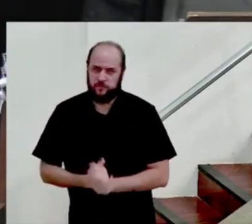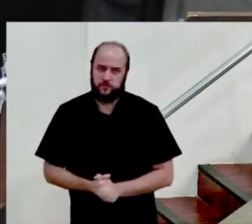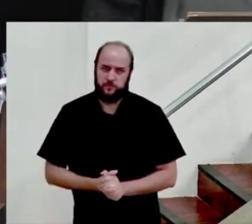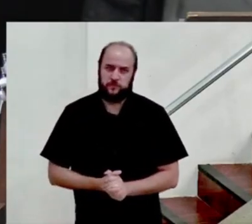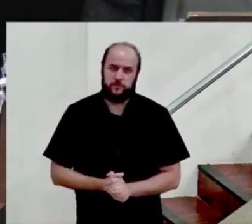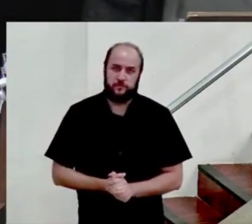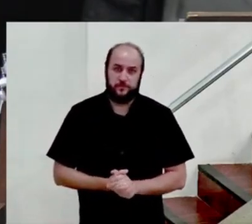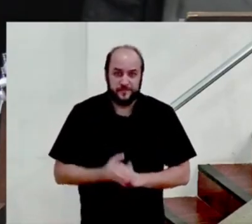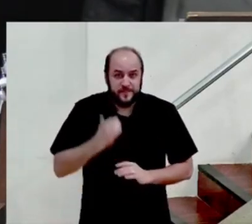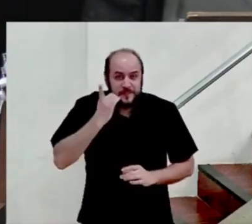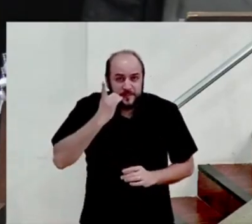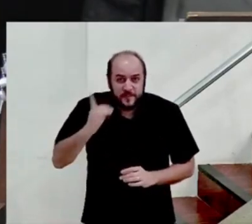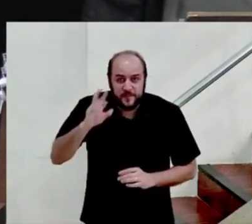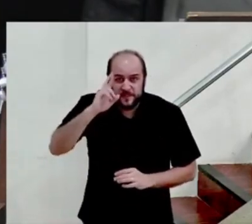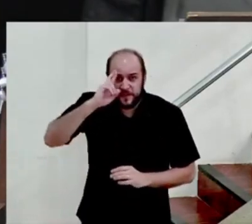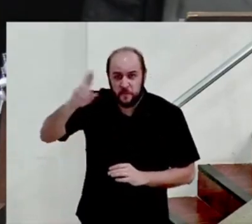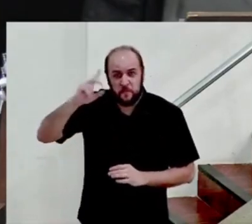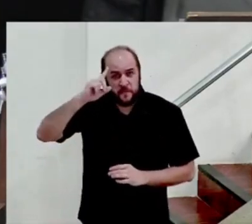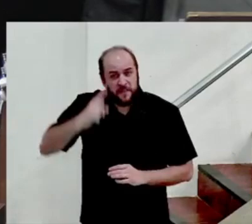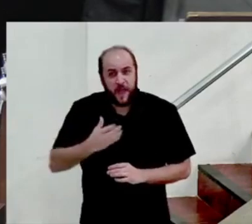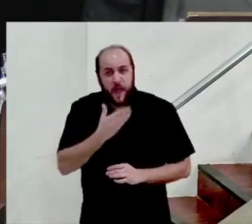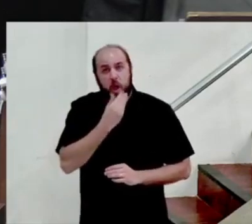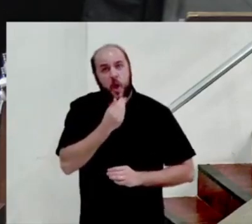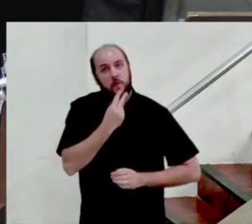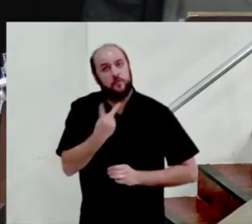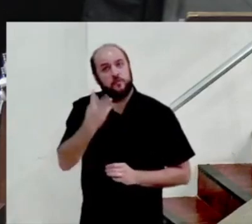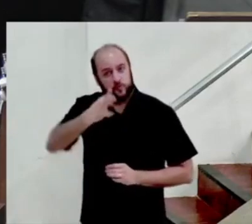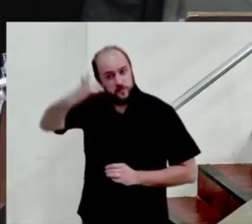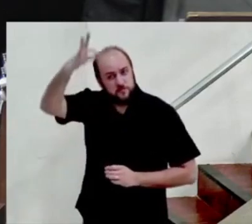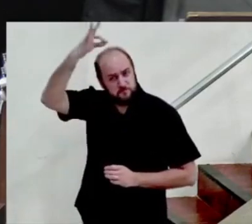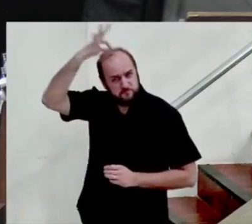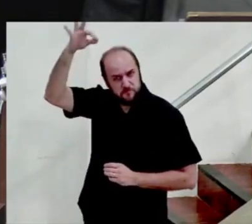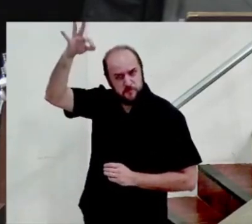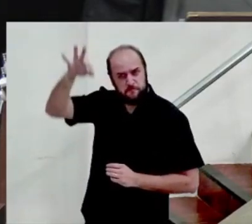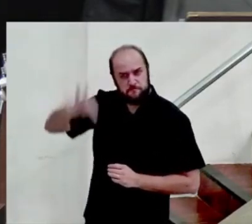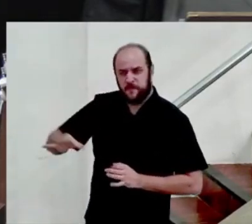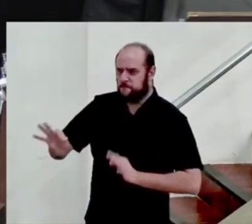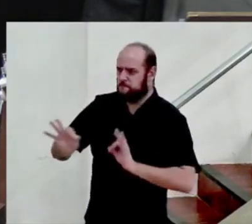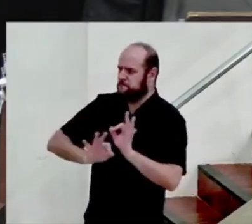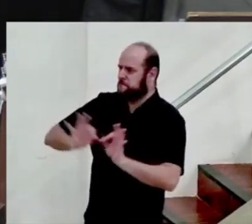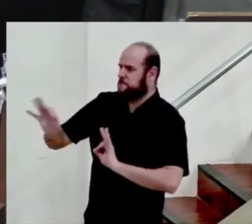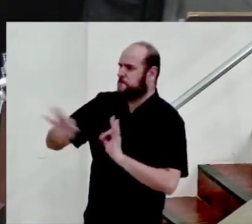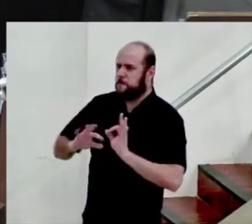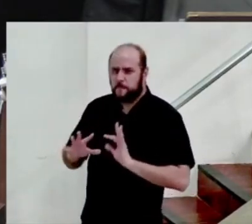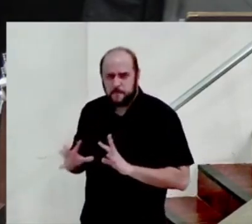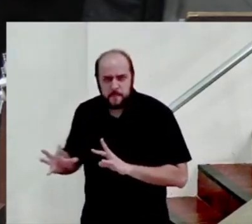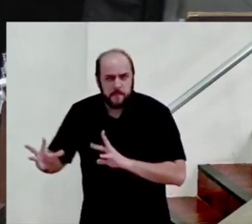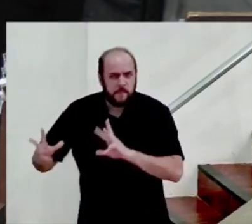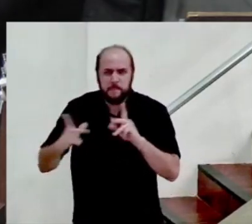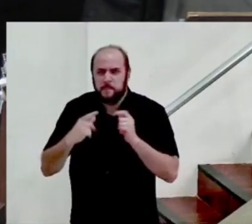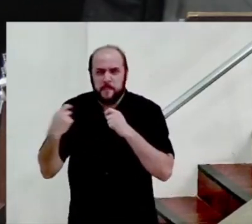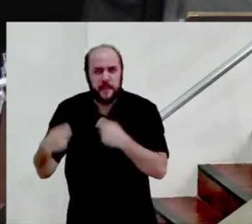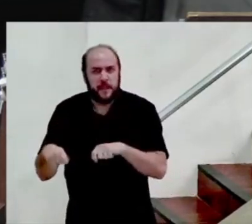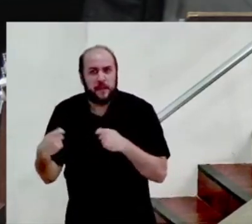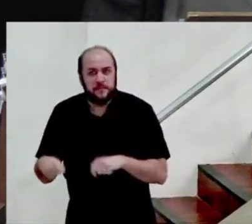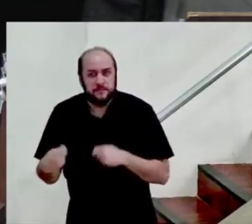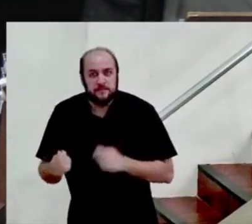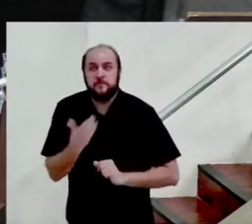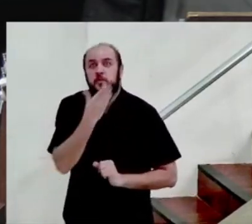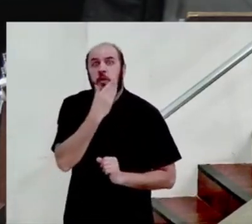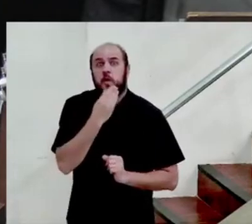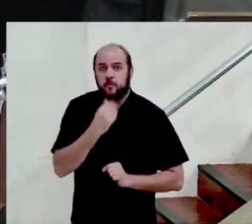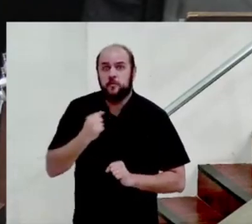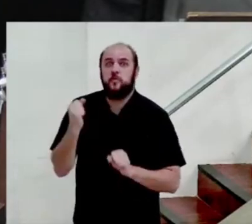até mesmo capacitou 2 homens com o seu espírito para então mexerem com todo o material necessário e eles